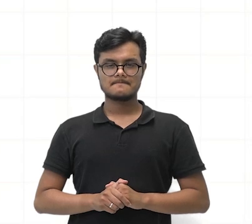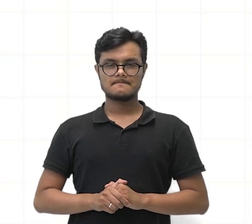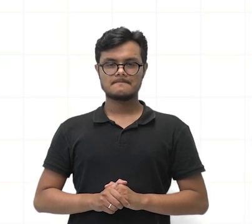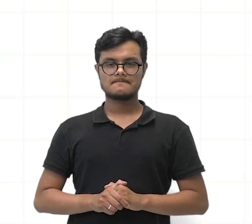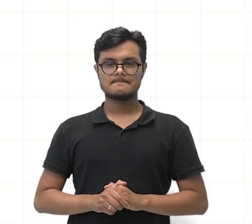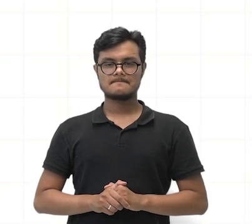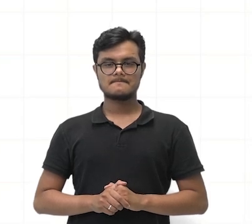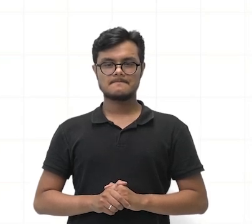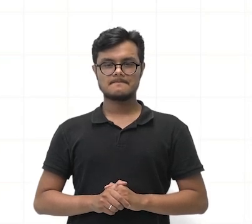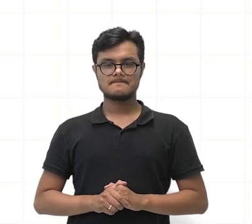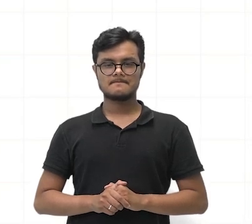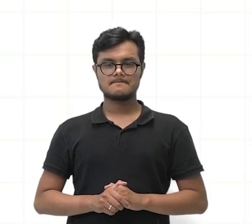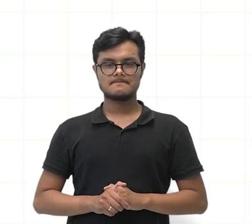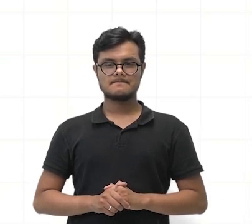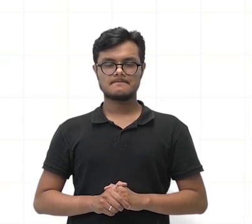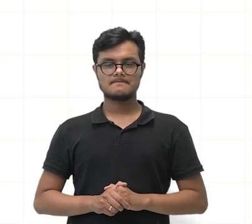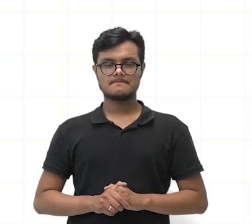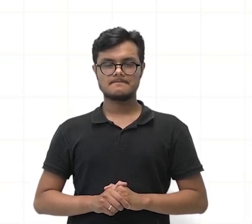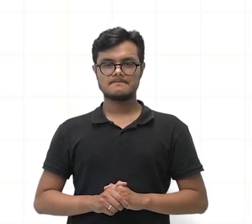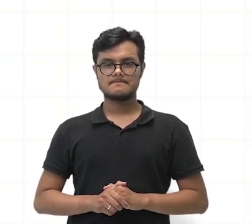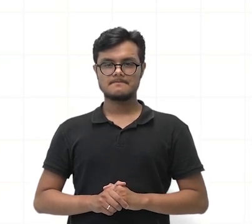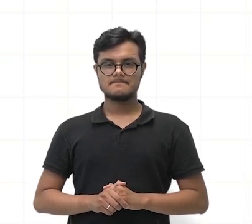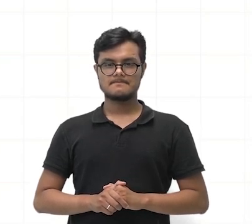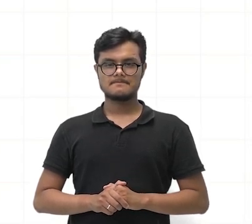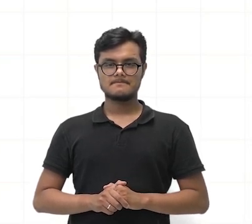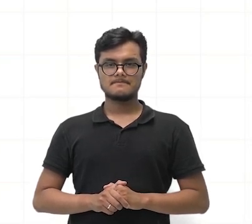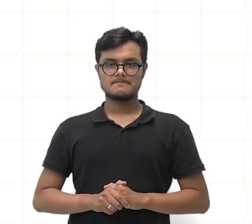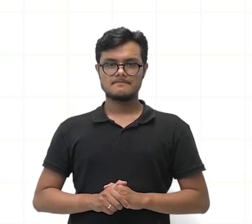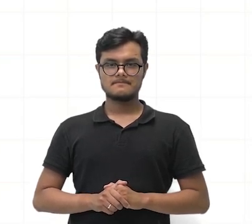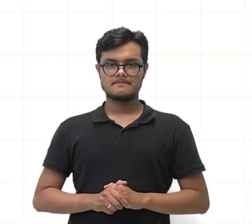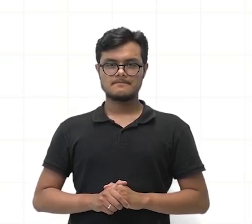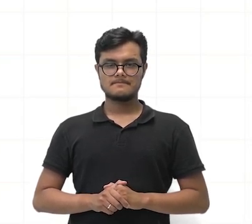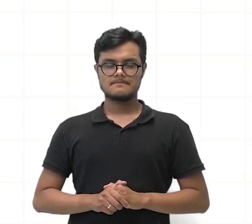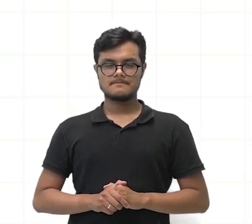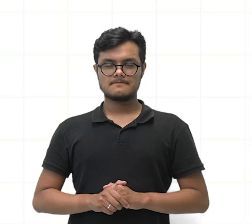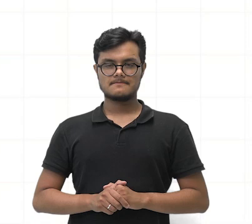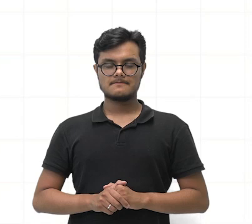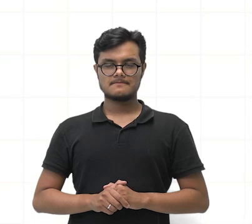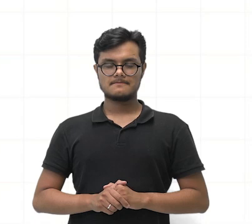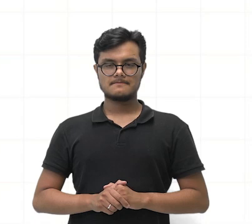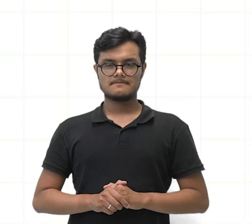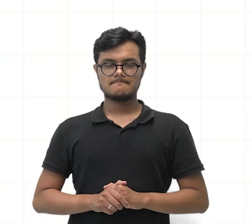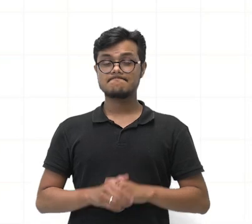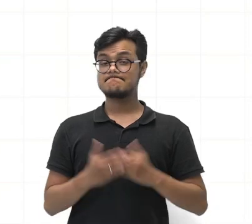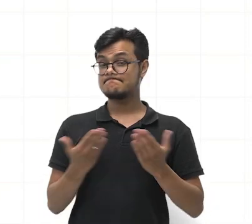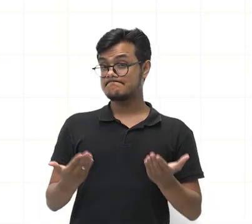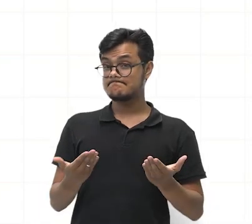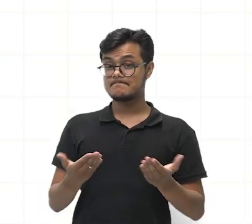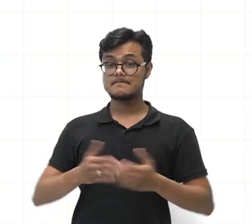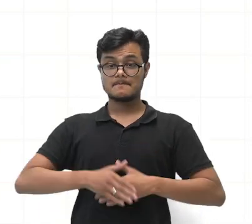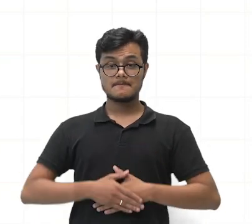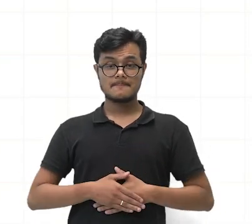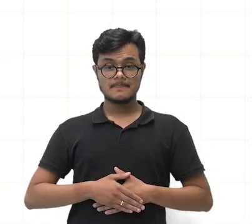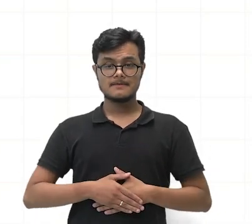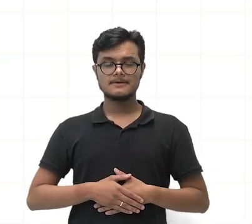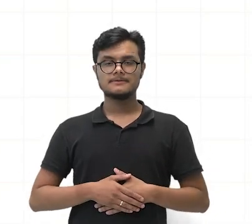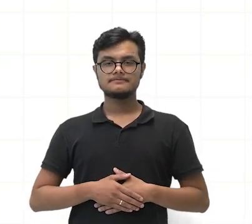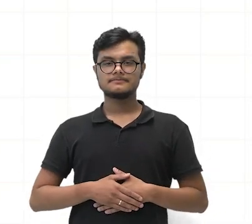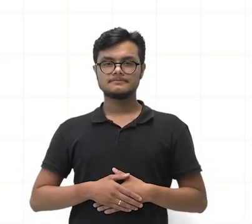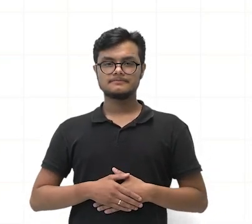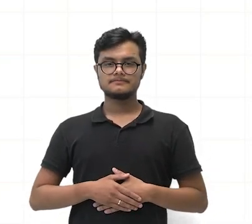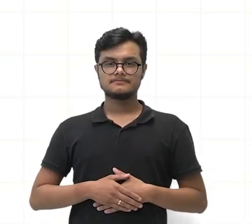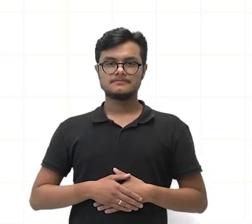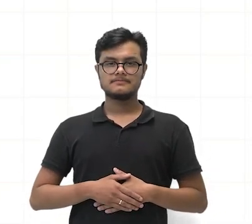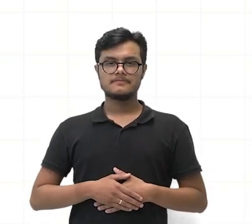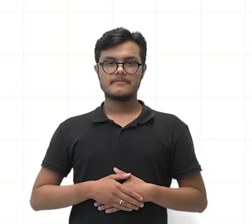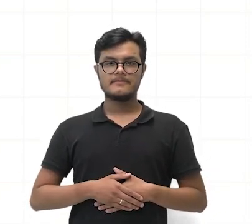Na verdade, nós emprestamos aí 1/10, né? Lá no nosso número, tá bom? Bom, mas vamos fazer a subtração considerando,